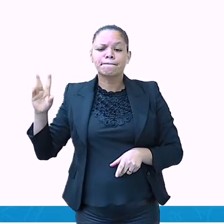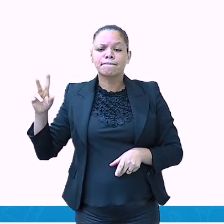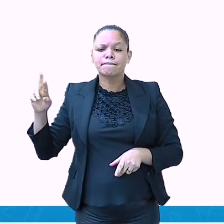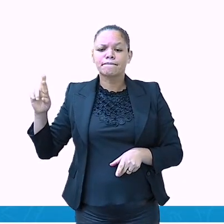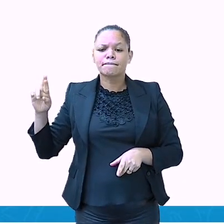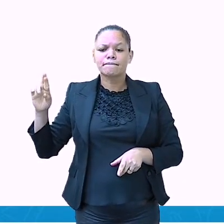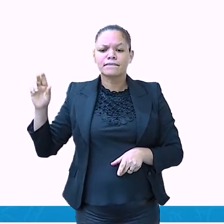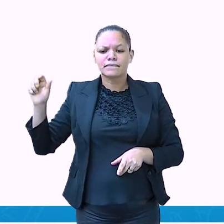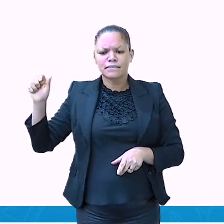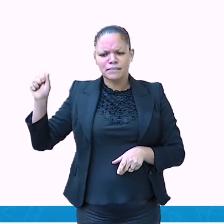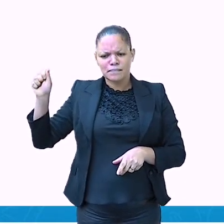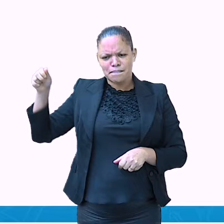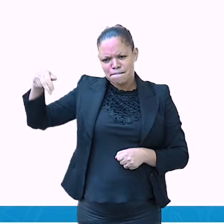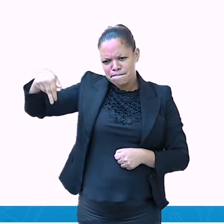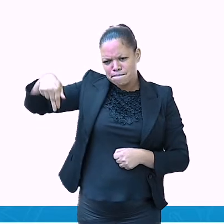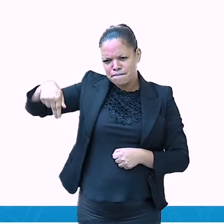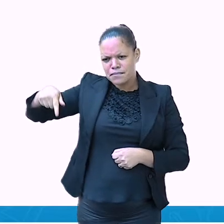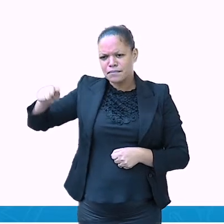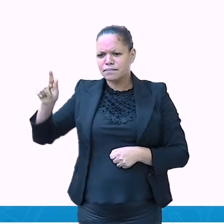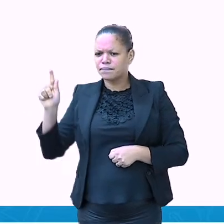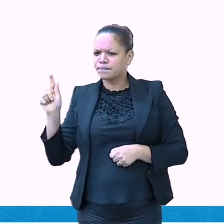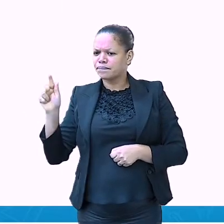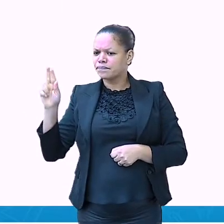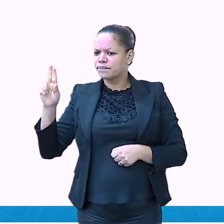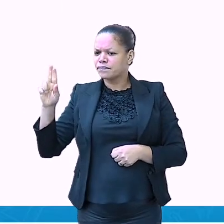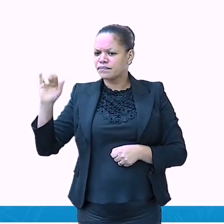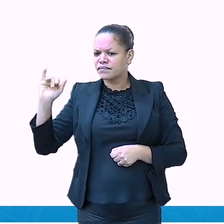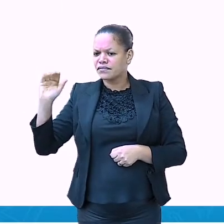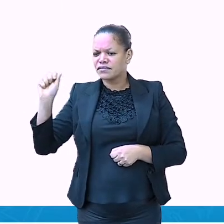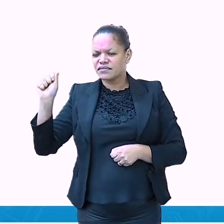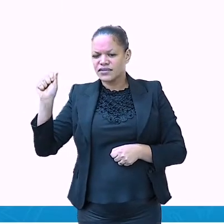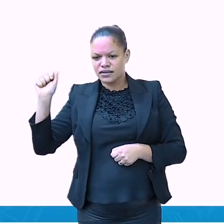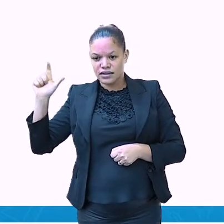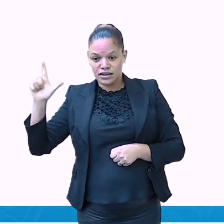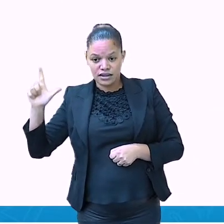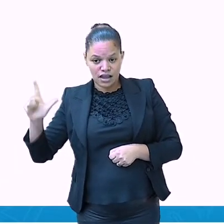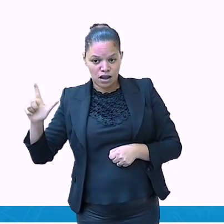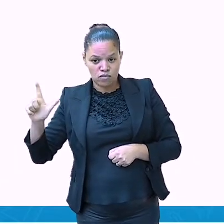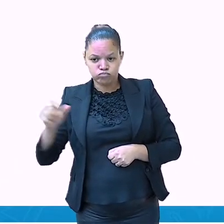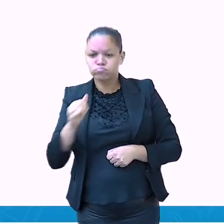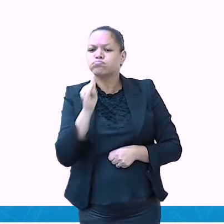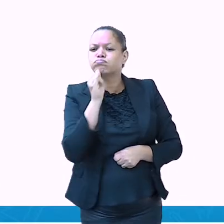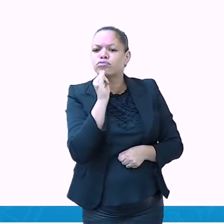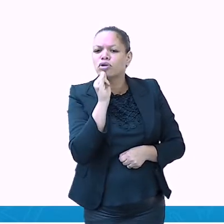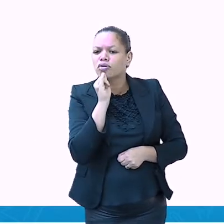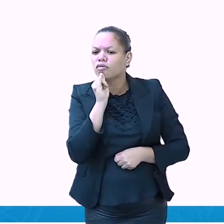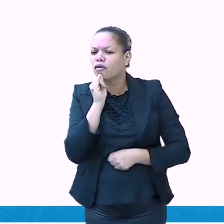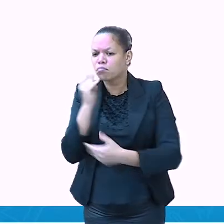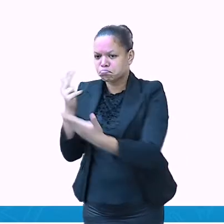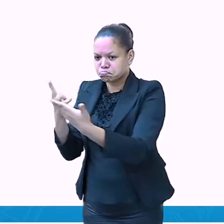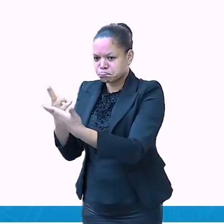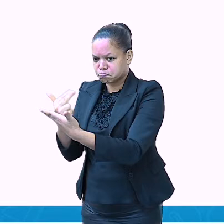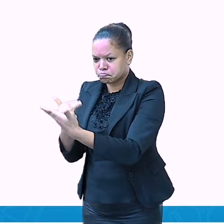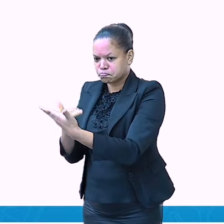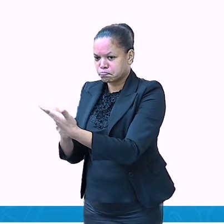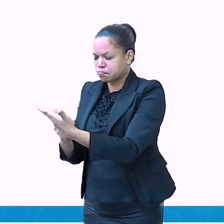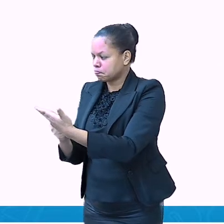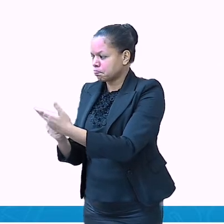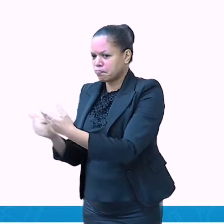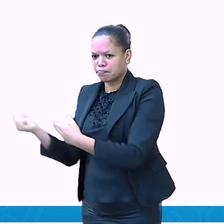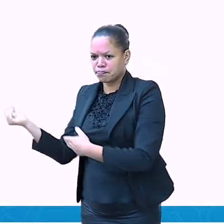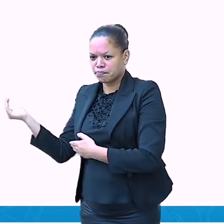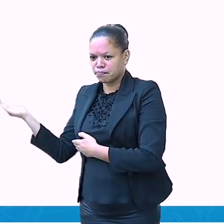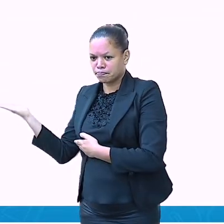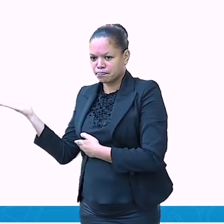Ali dentro tem microvasos. A água passa ali pelos microvasos e